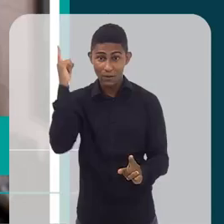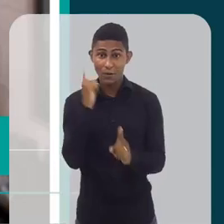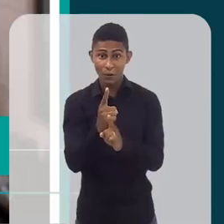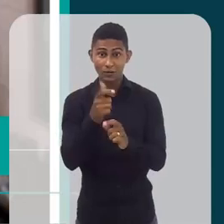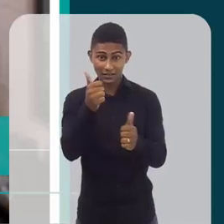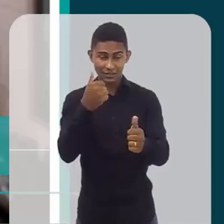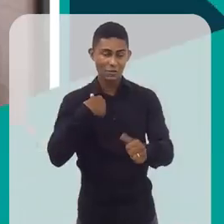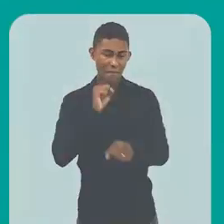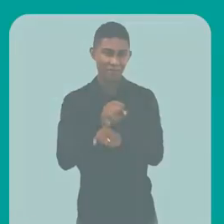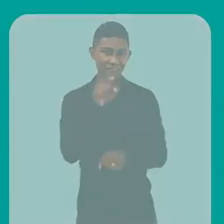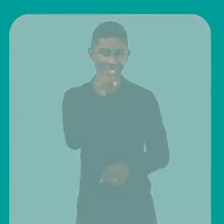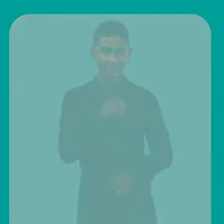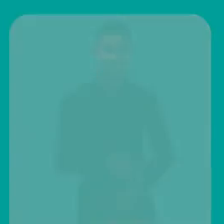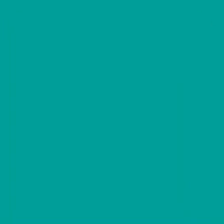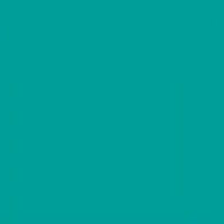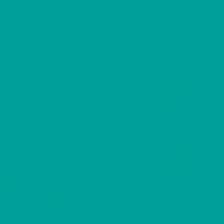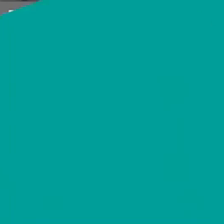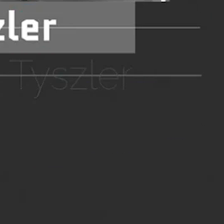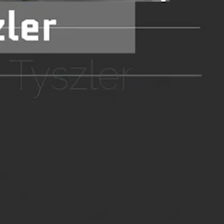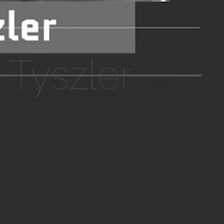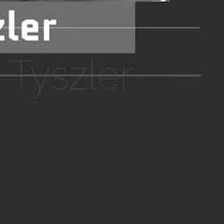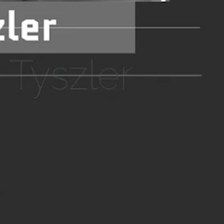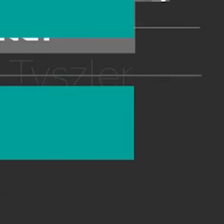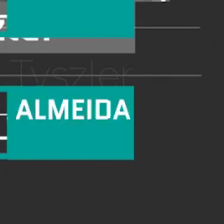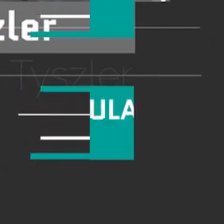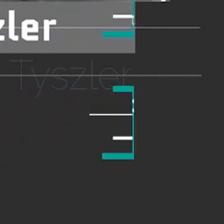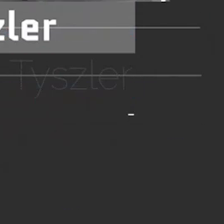e até o próximo encontro. Eu te espero.